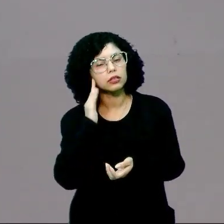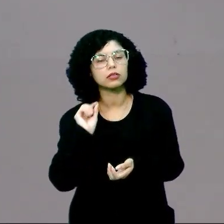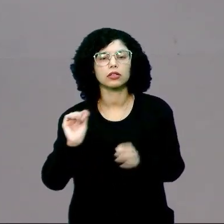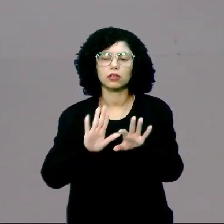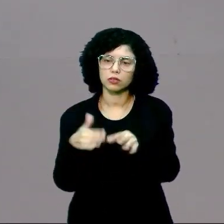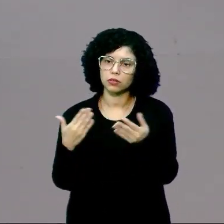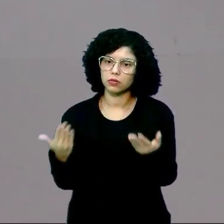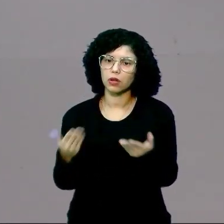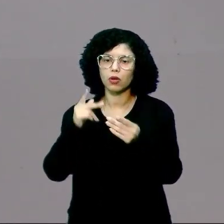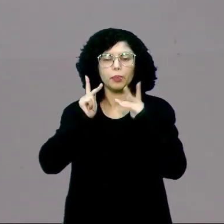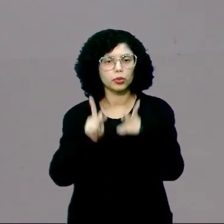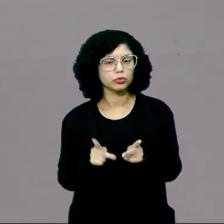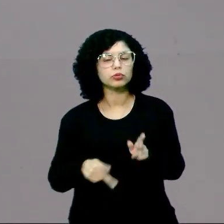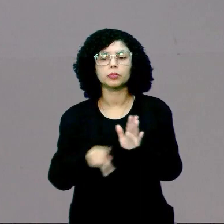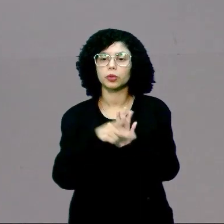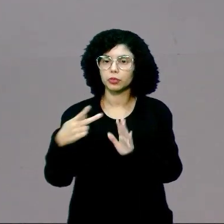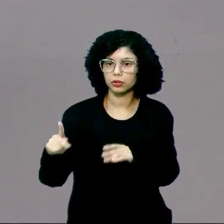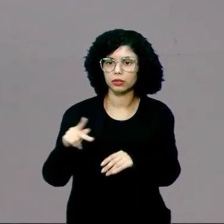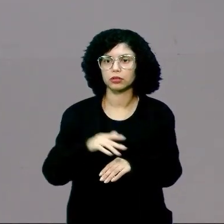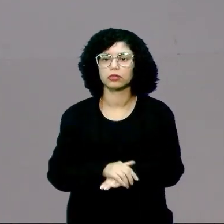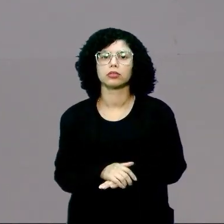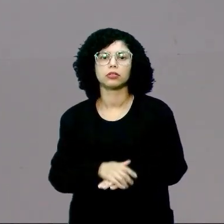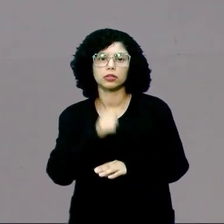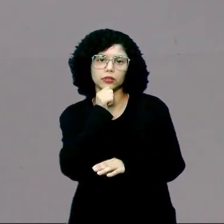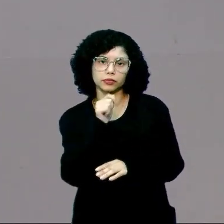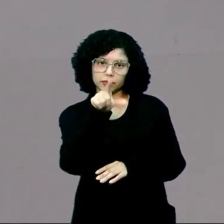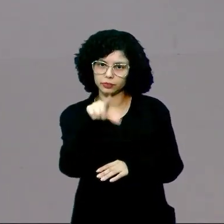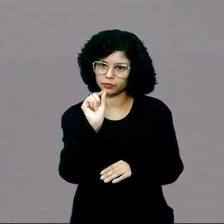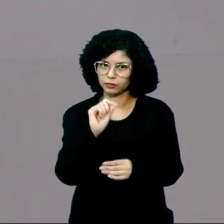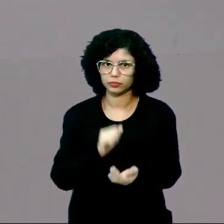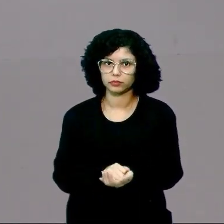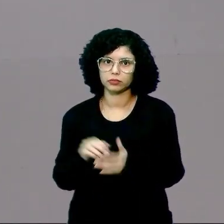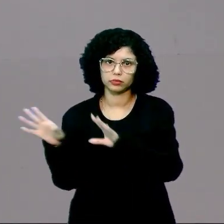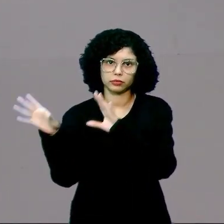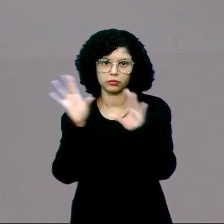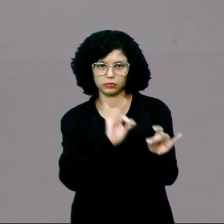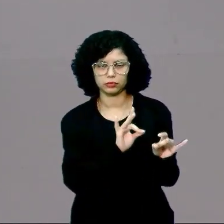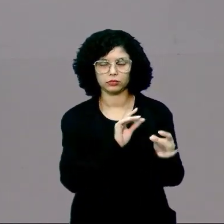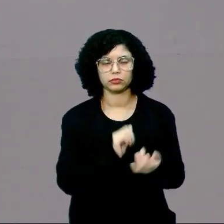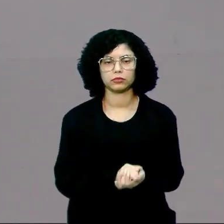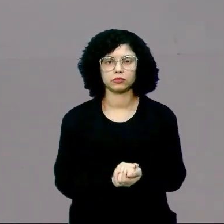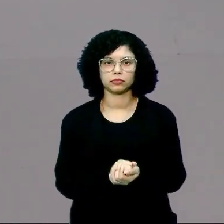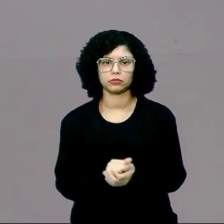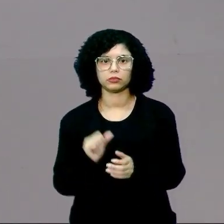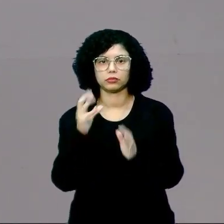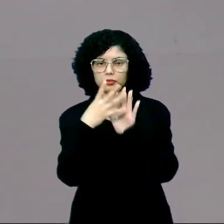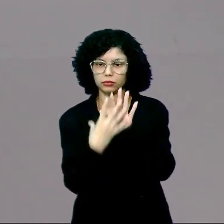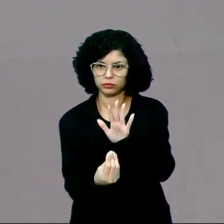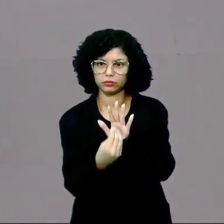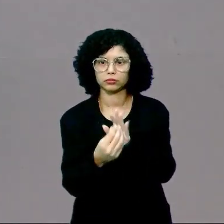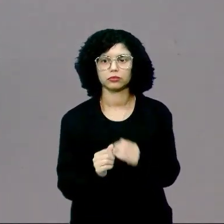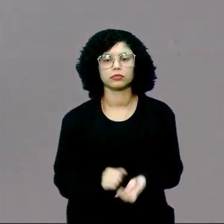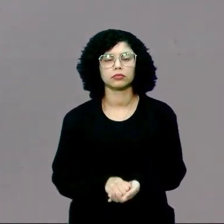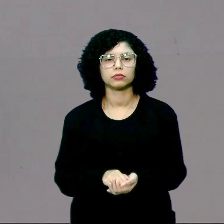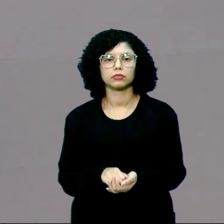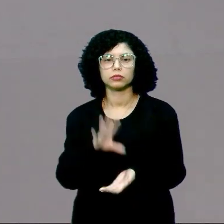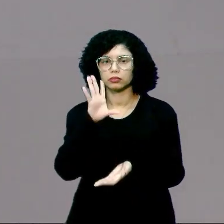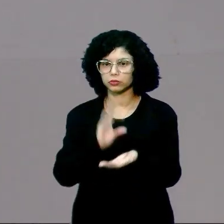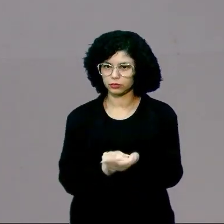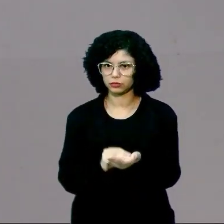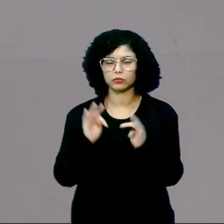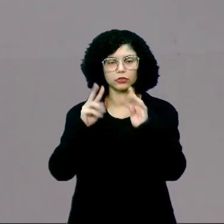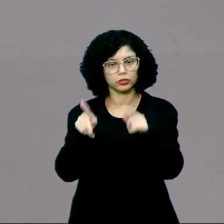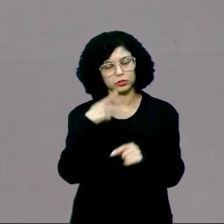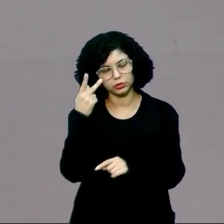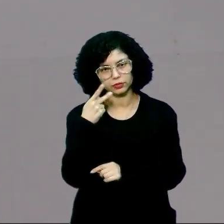entender qual foi o posicionamento dele. E essa alternativa, ela traz ali a transcrição, né, praticamente do